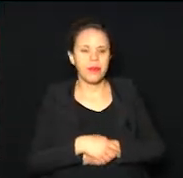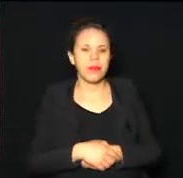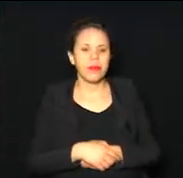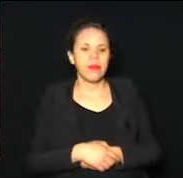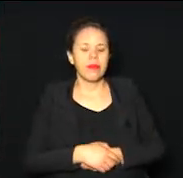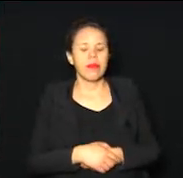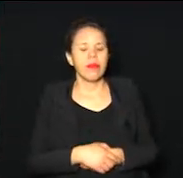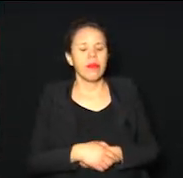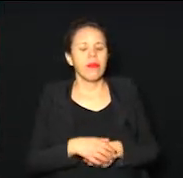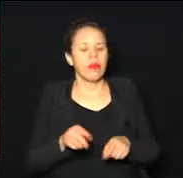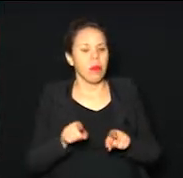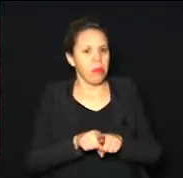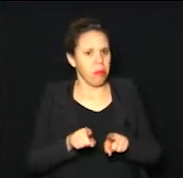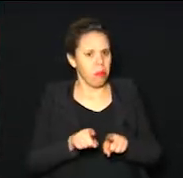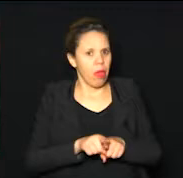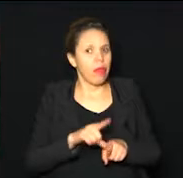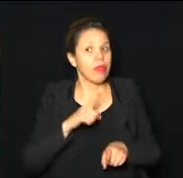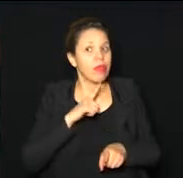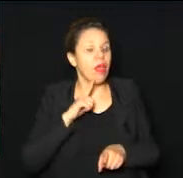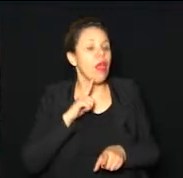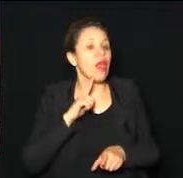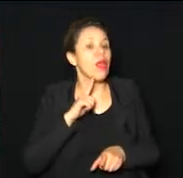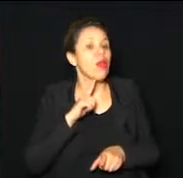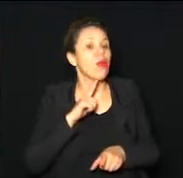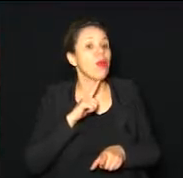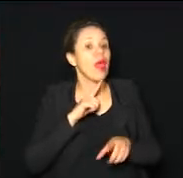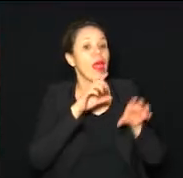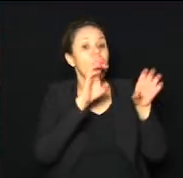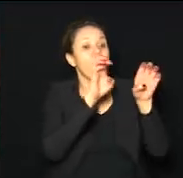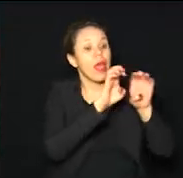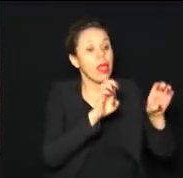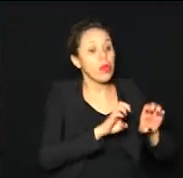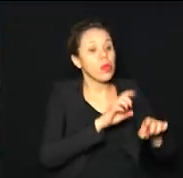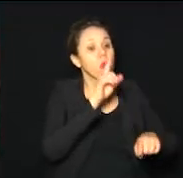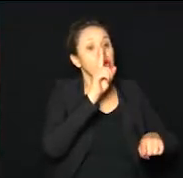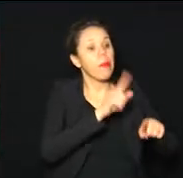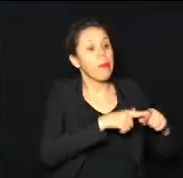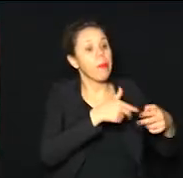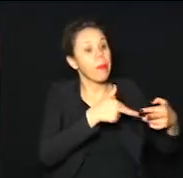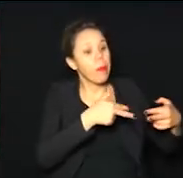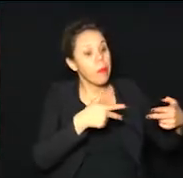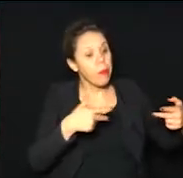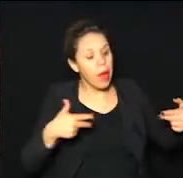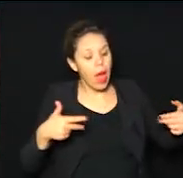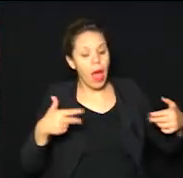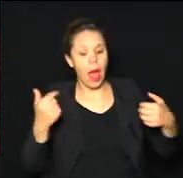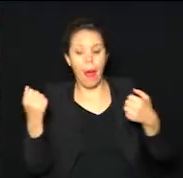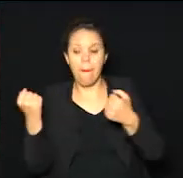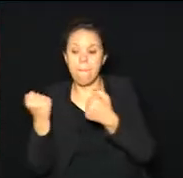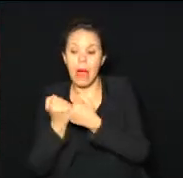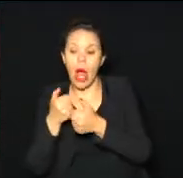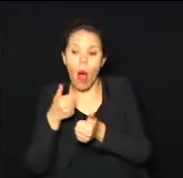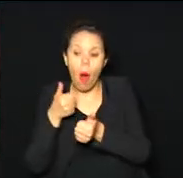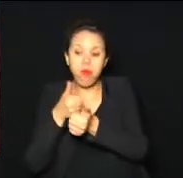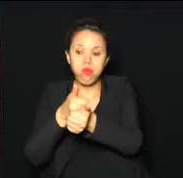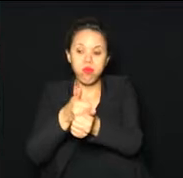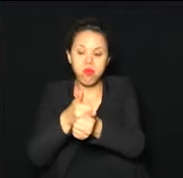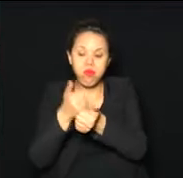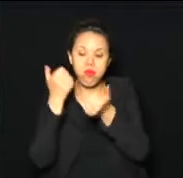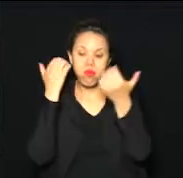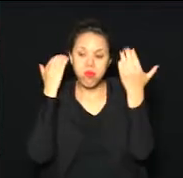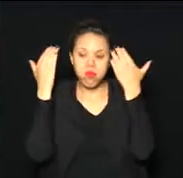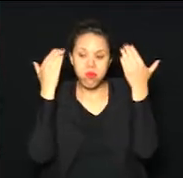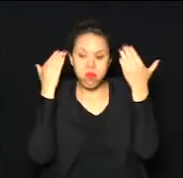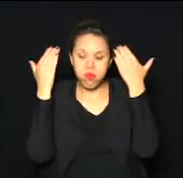as questões também da infraestrutura de equipamento, suporte, a questão do acompanhamento